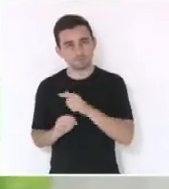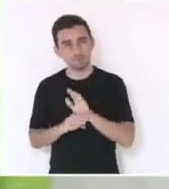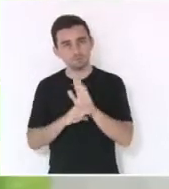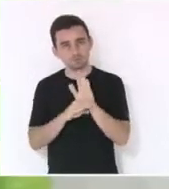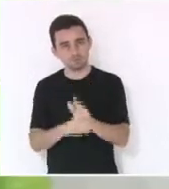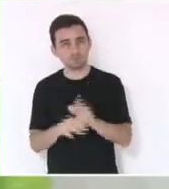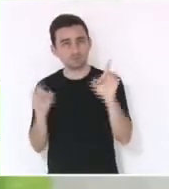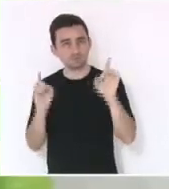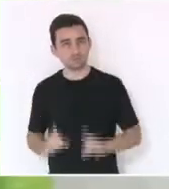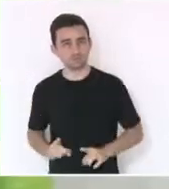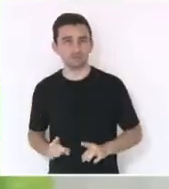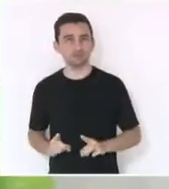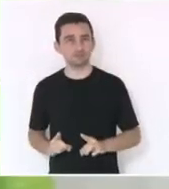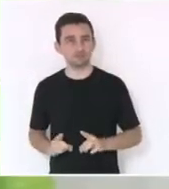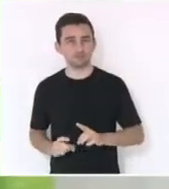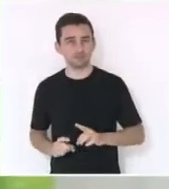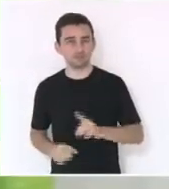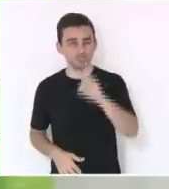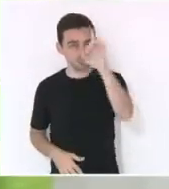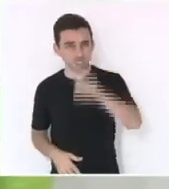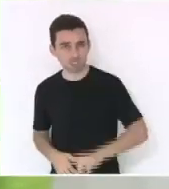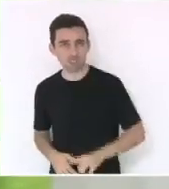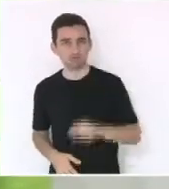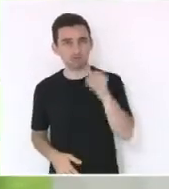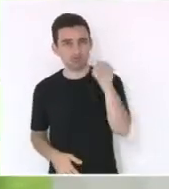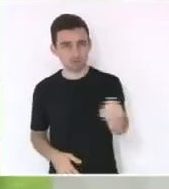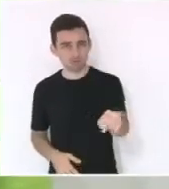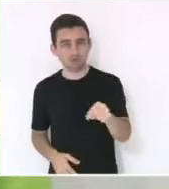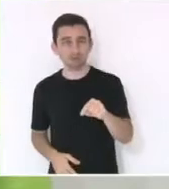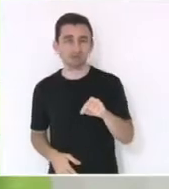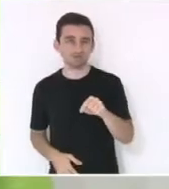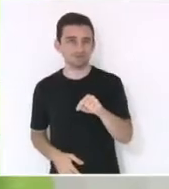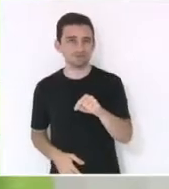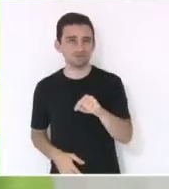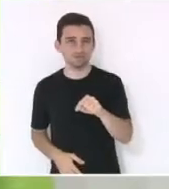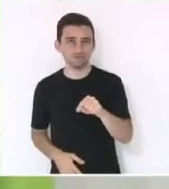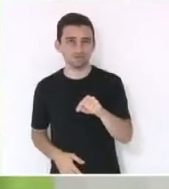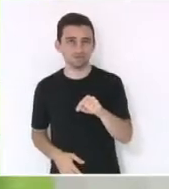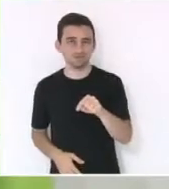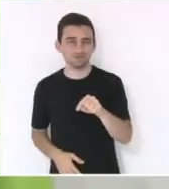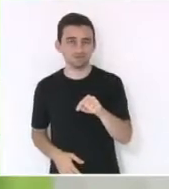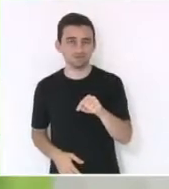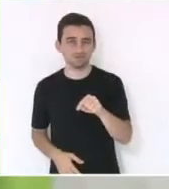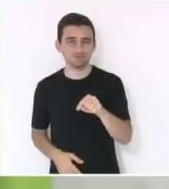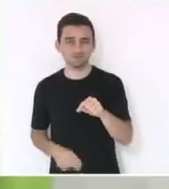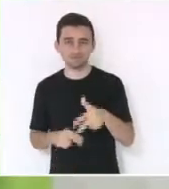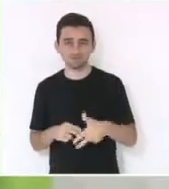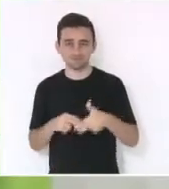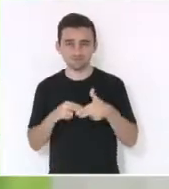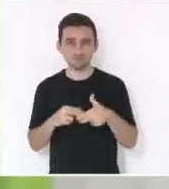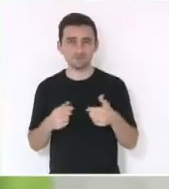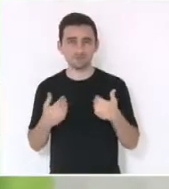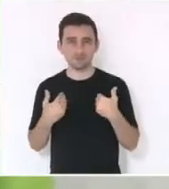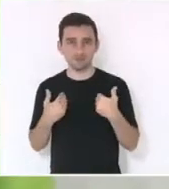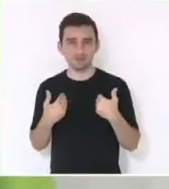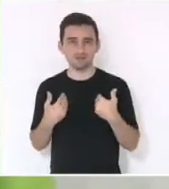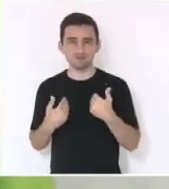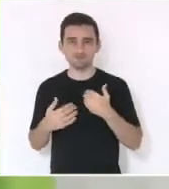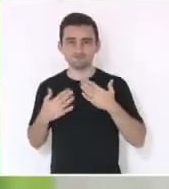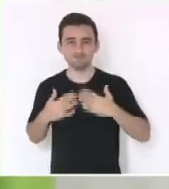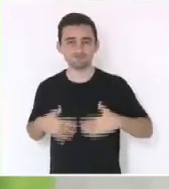e voz a quem não tem. Por isso, eu me sinto muito à